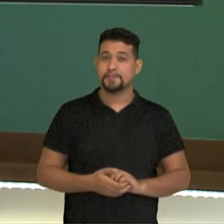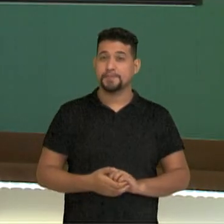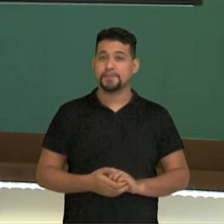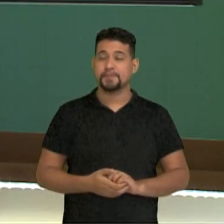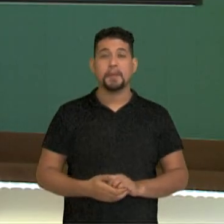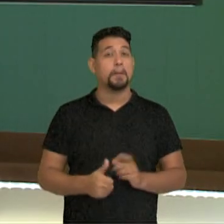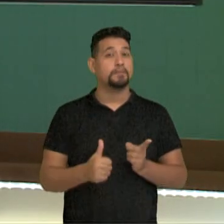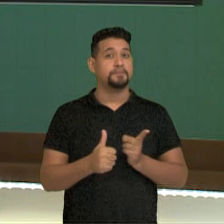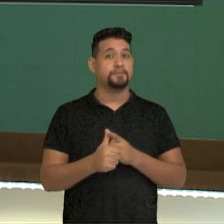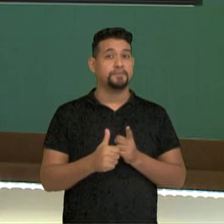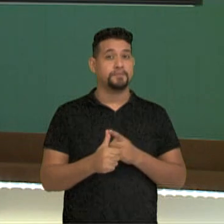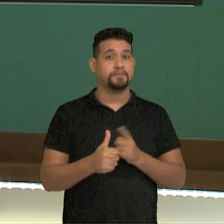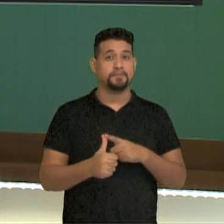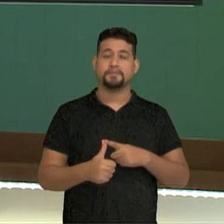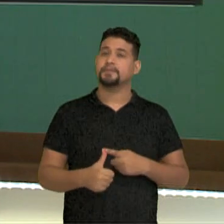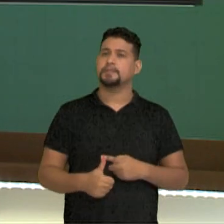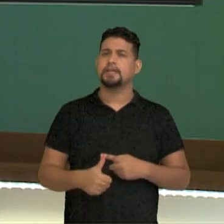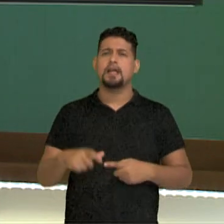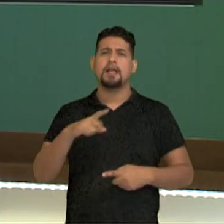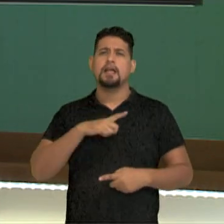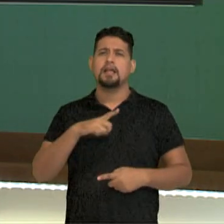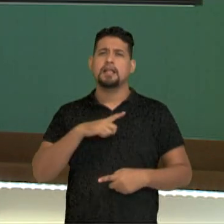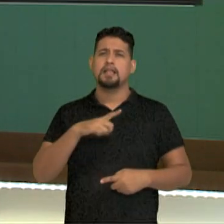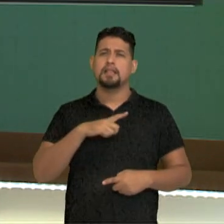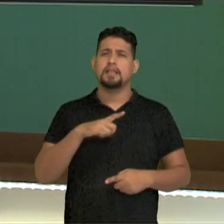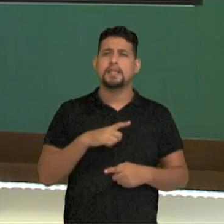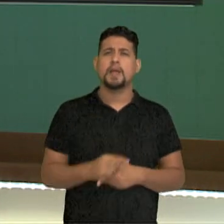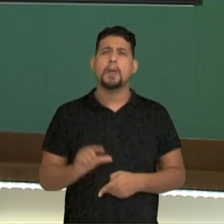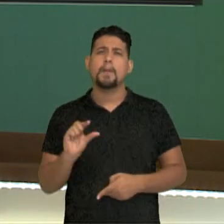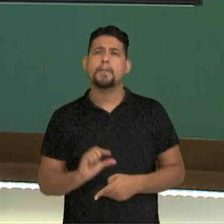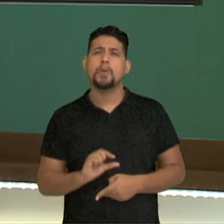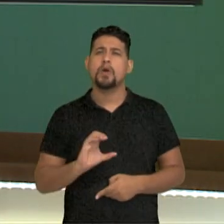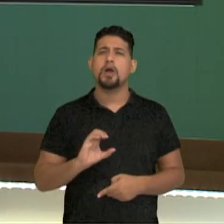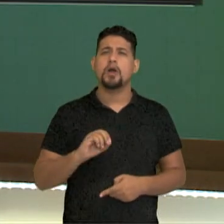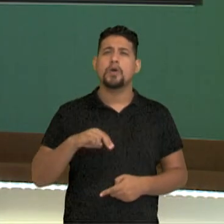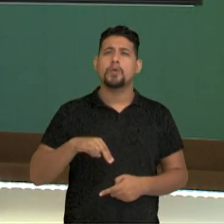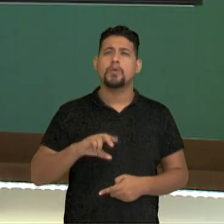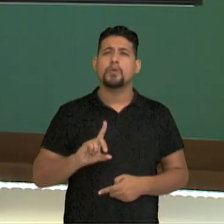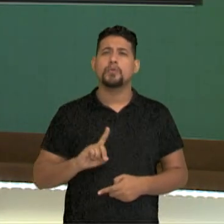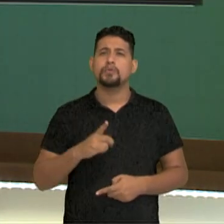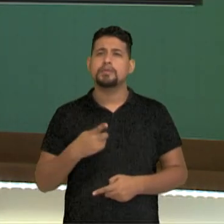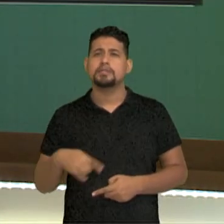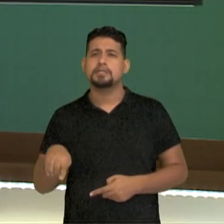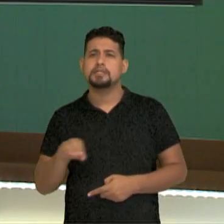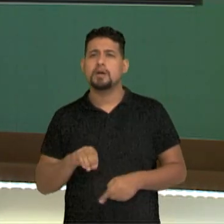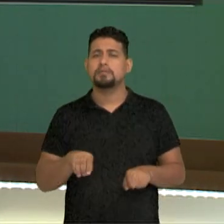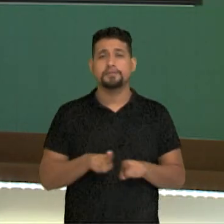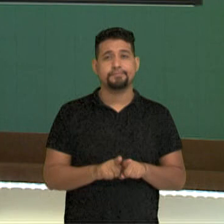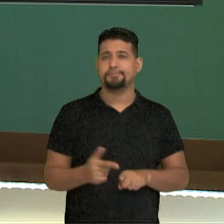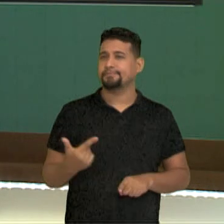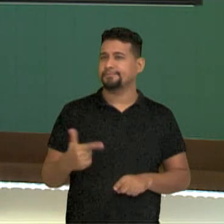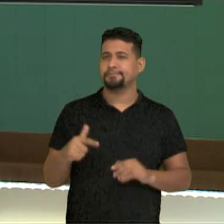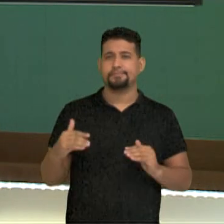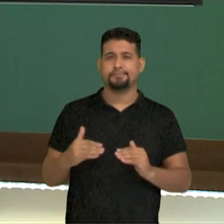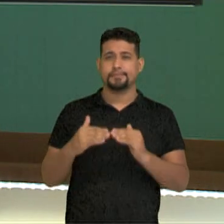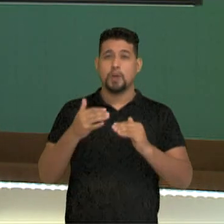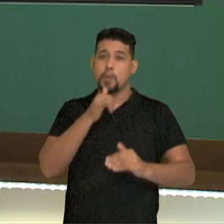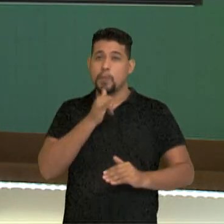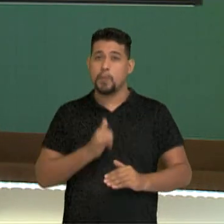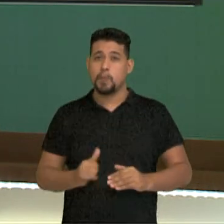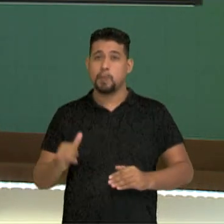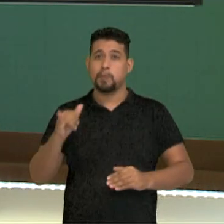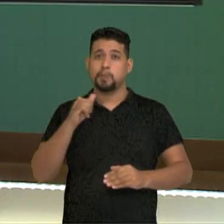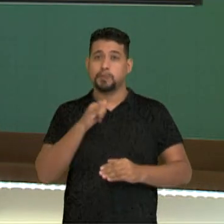propriedades. Primeiro, claro, tem baixa condutividade elétrica. Lembre-se, o isolante ele não conduz